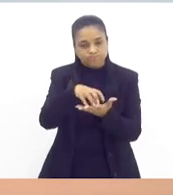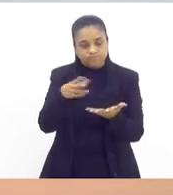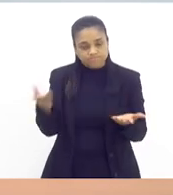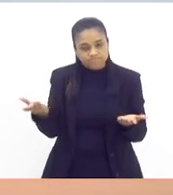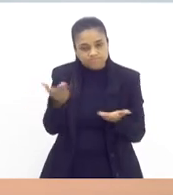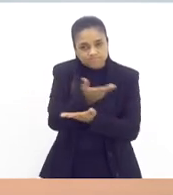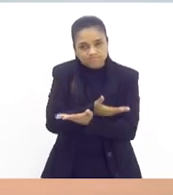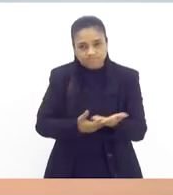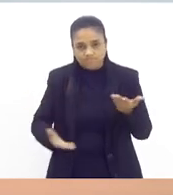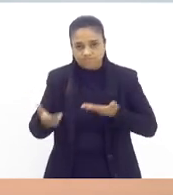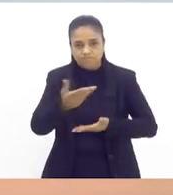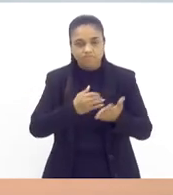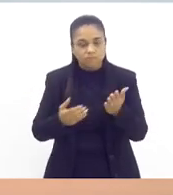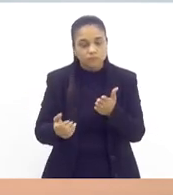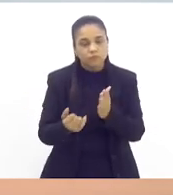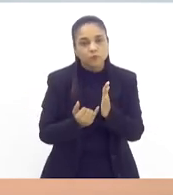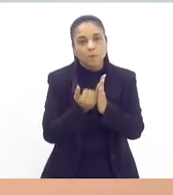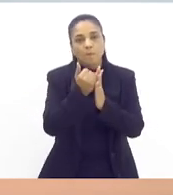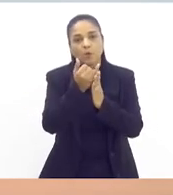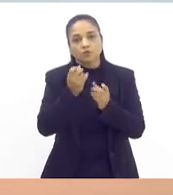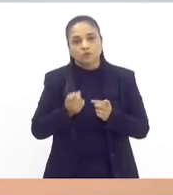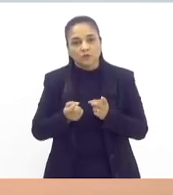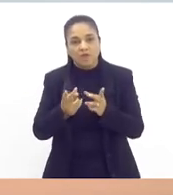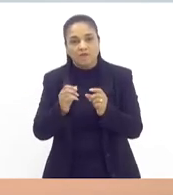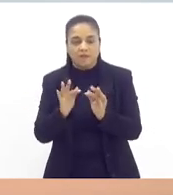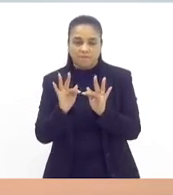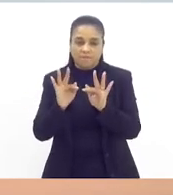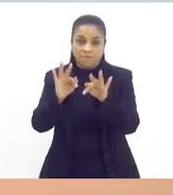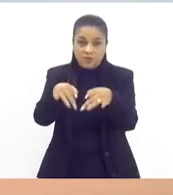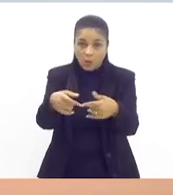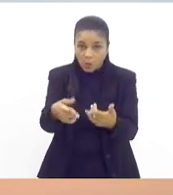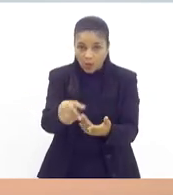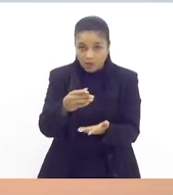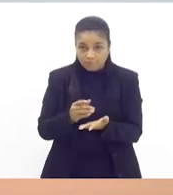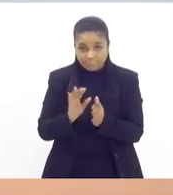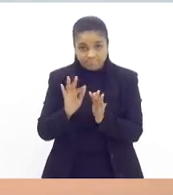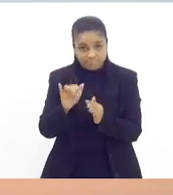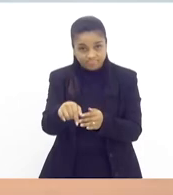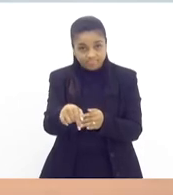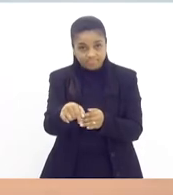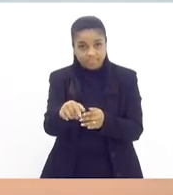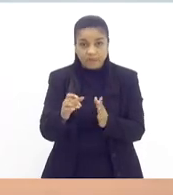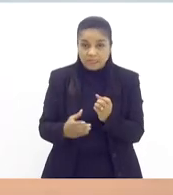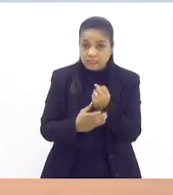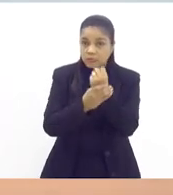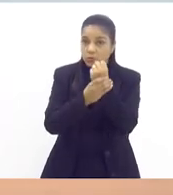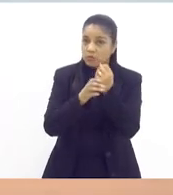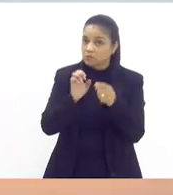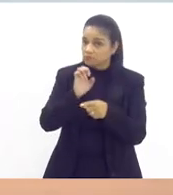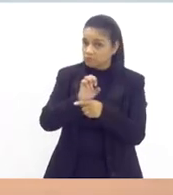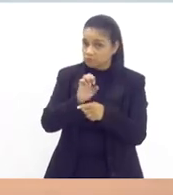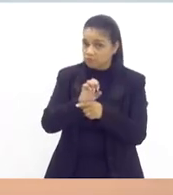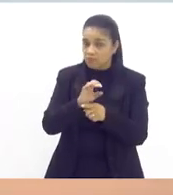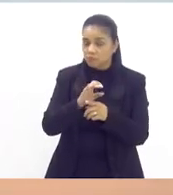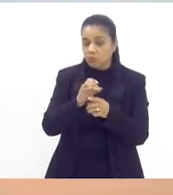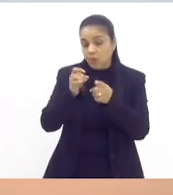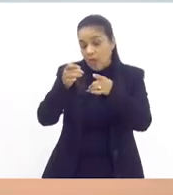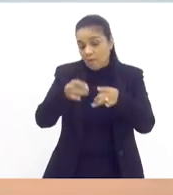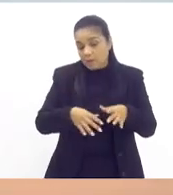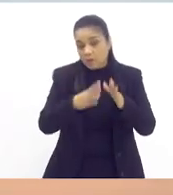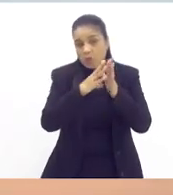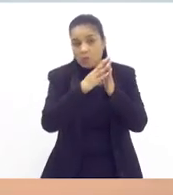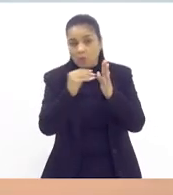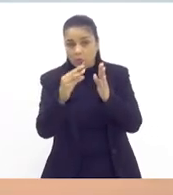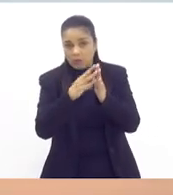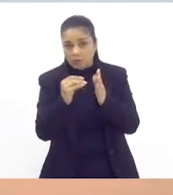imposto quando é venda para consumidor final, que isso já vai dar uma segurança muito maior para os estados do que abandonar o modelo de arrecadação centralizada.